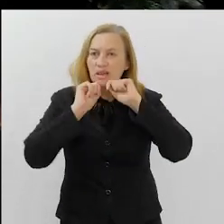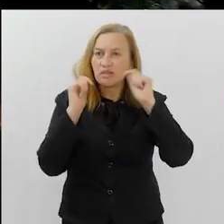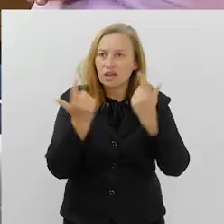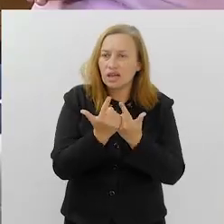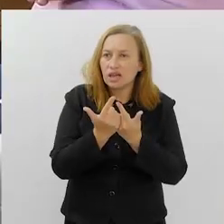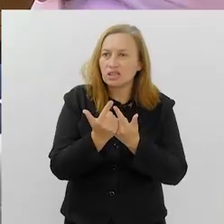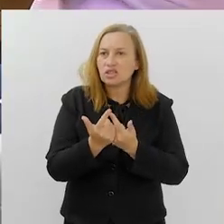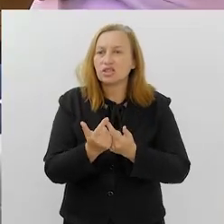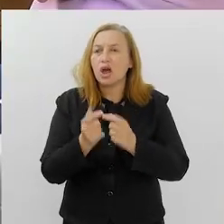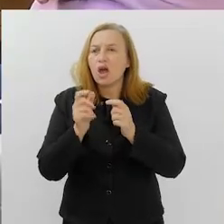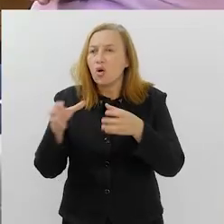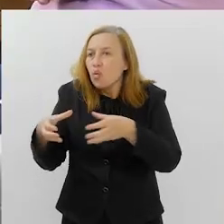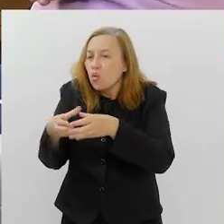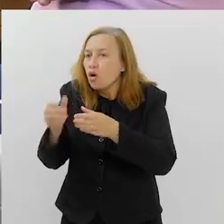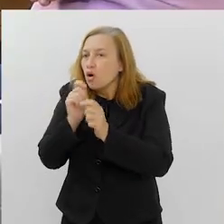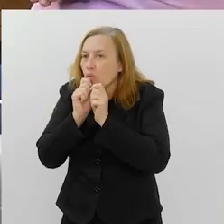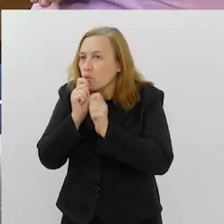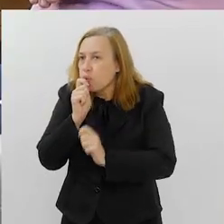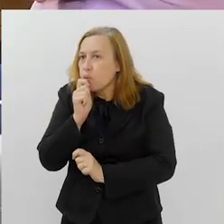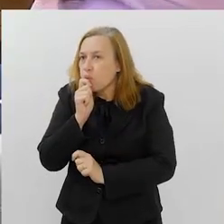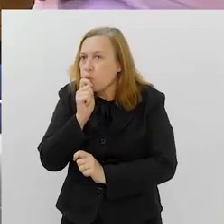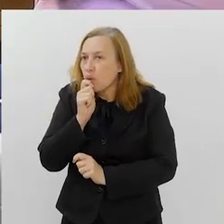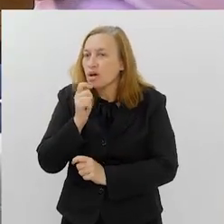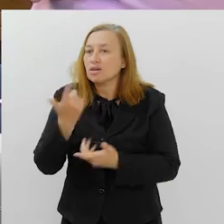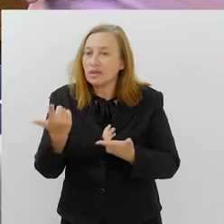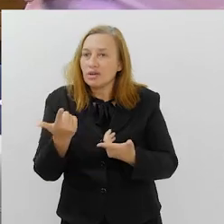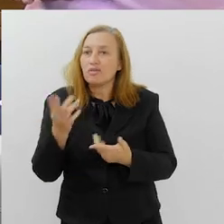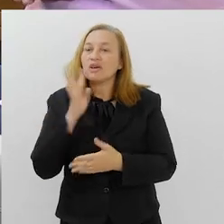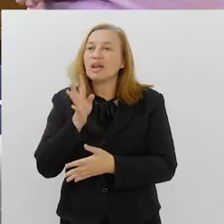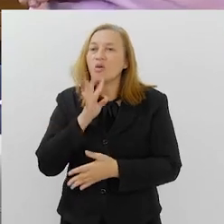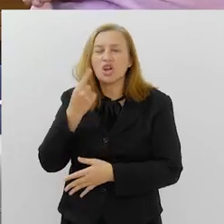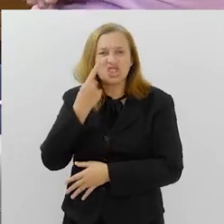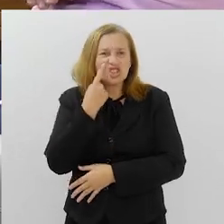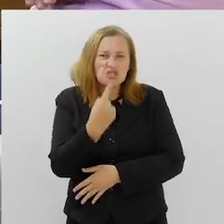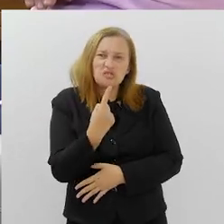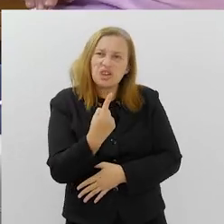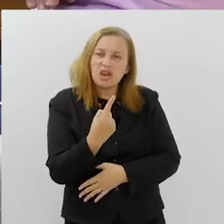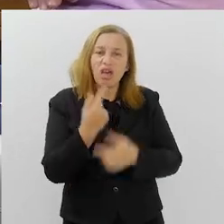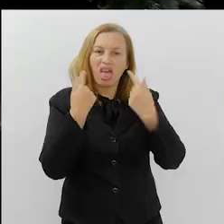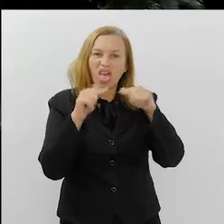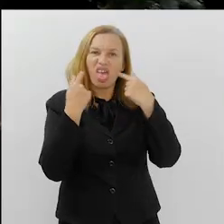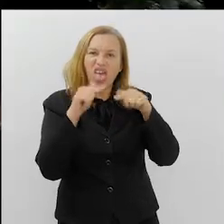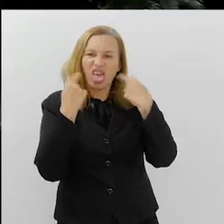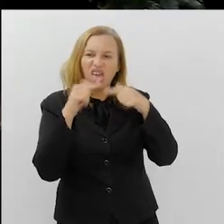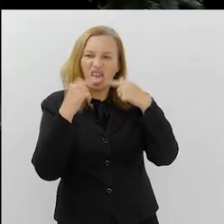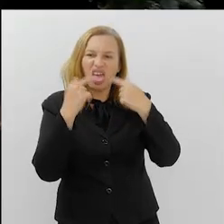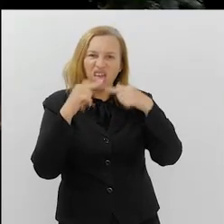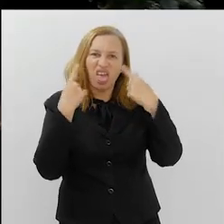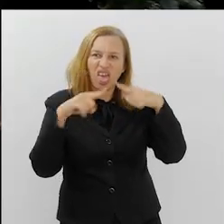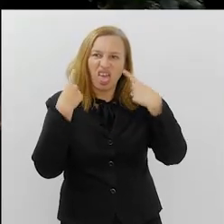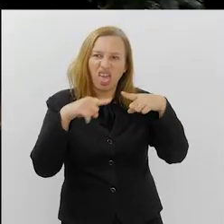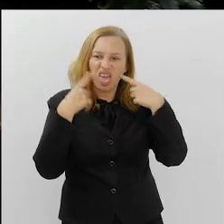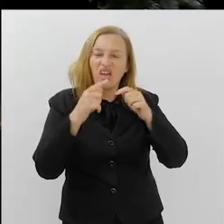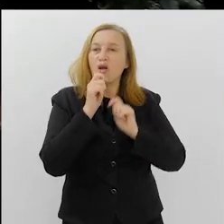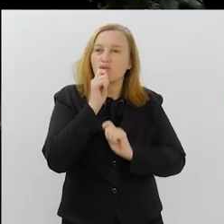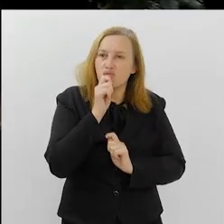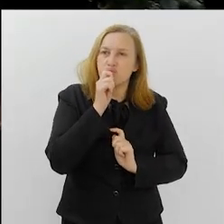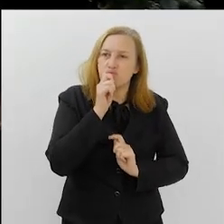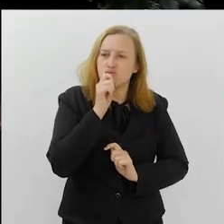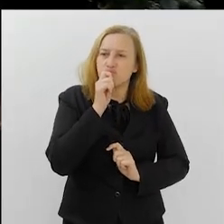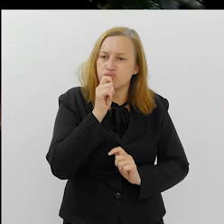TV Alerj, que a arbitragem foi legal, porque o que a gente vê de reclamação no Campeonato Brasileiro de Árbitro, porque a gente